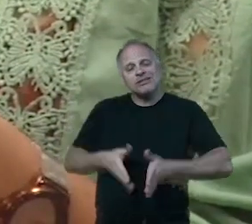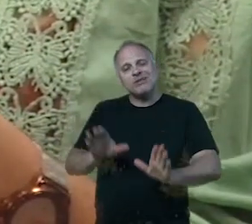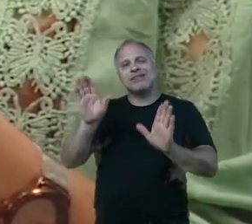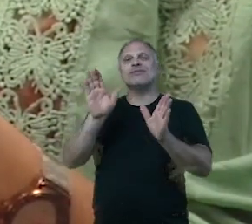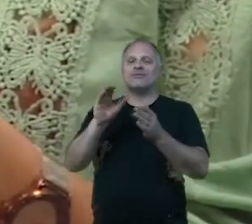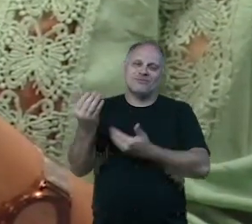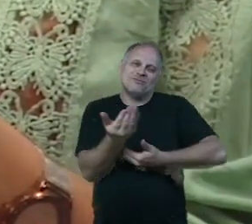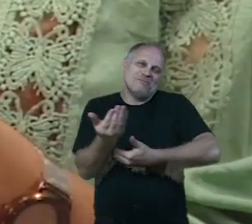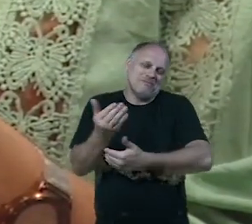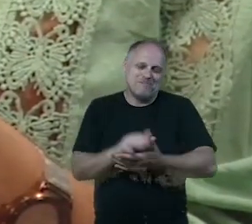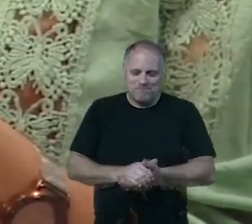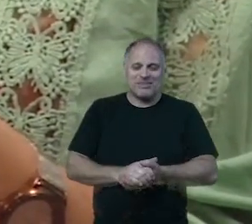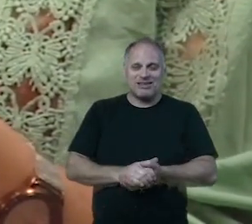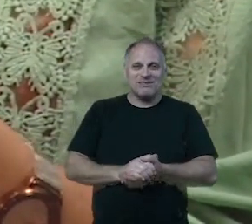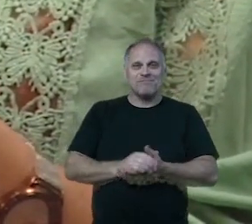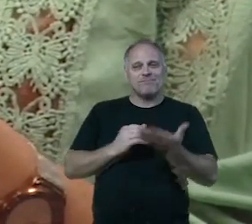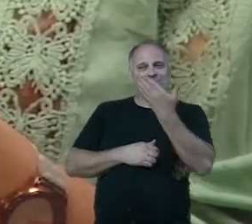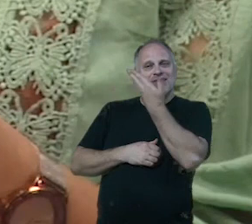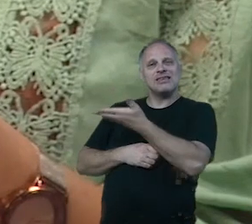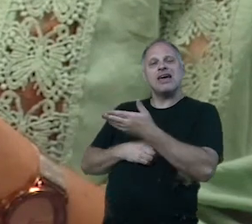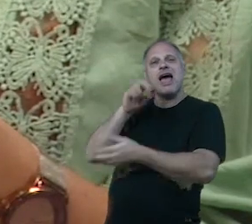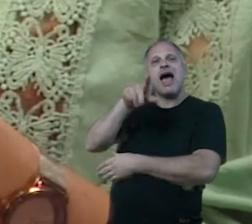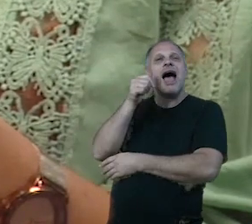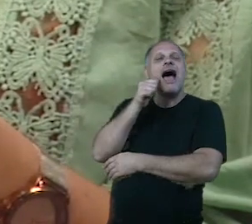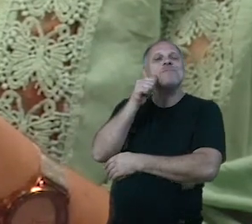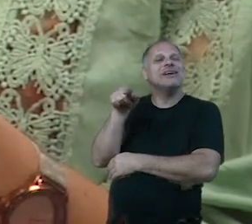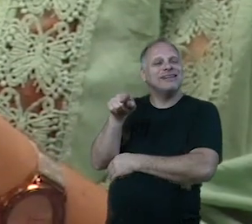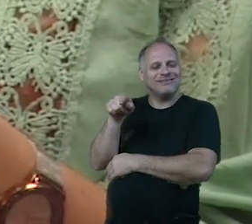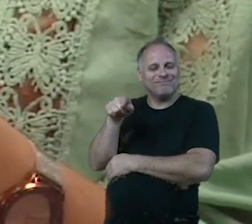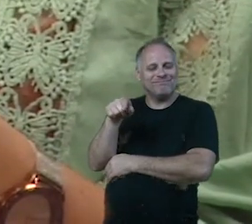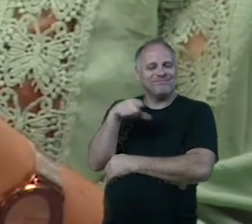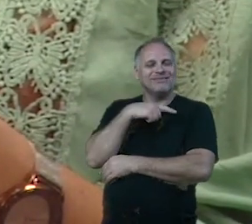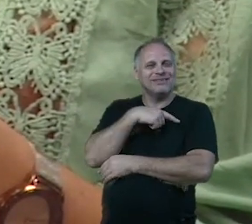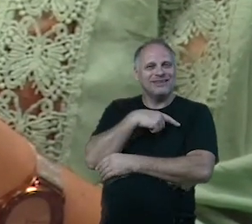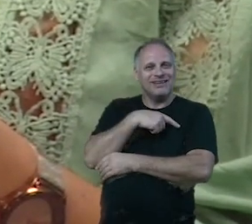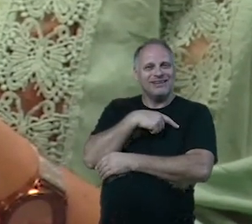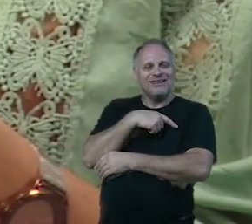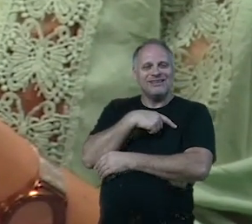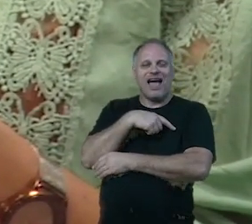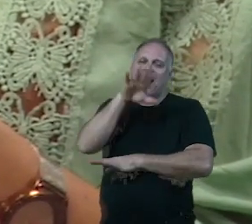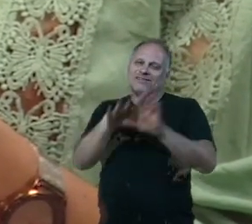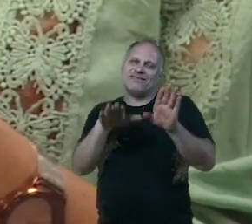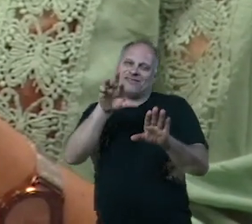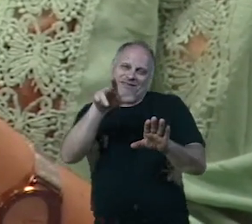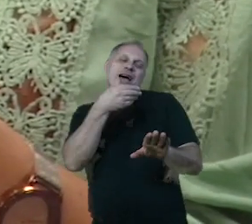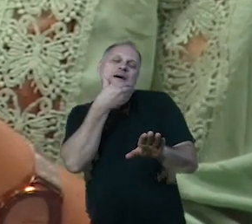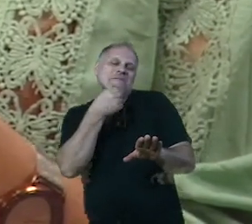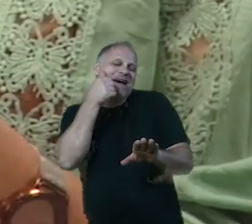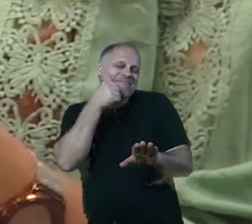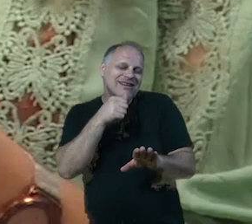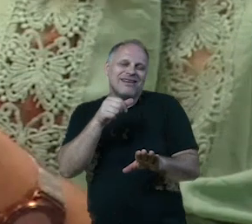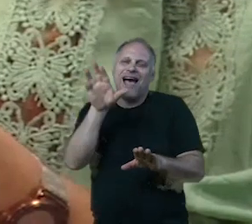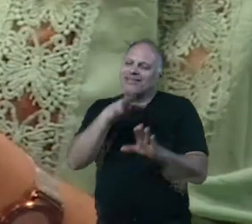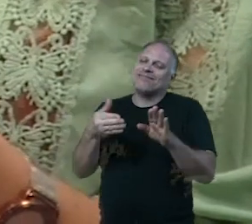Aí é uma mana que tava... Normalmente os manos e os cachorros roubam